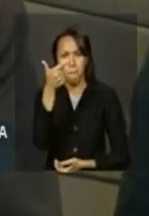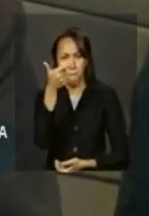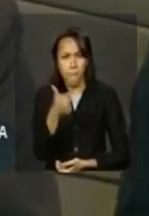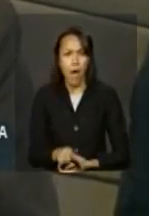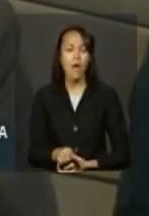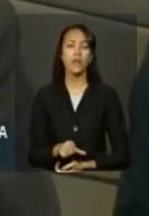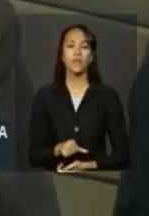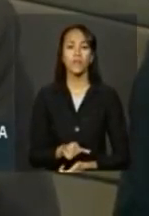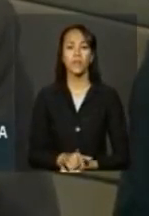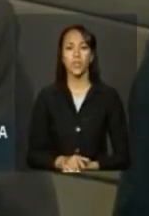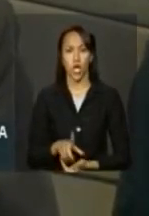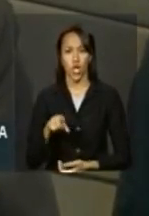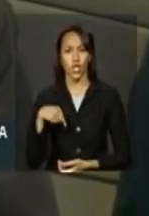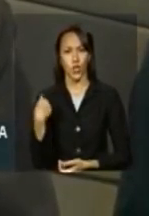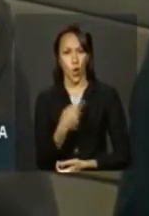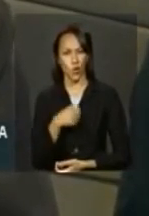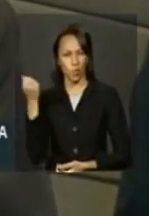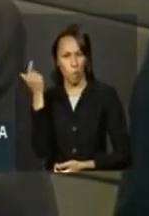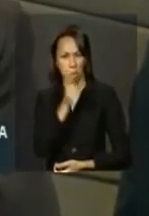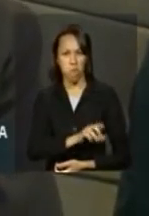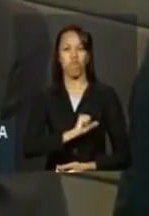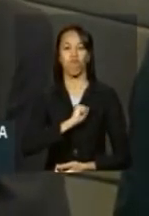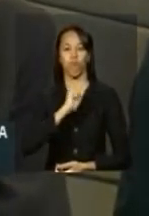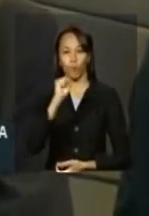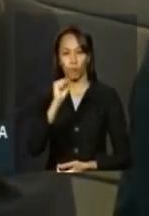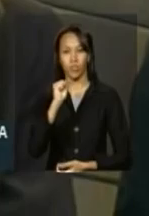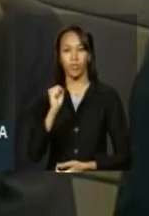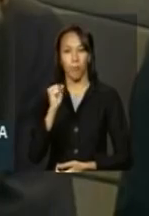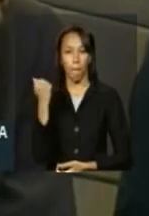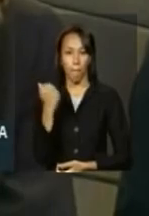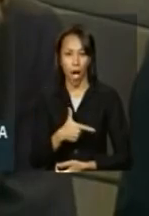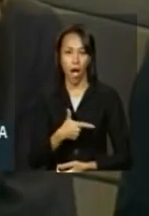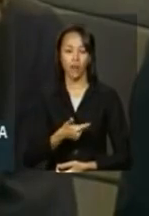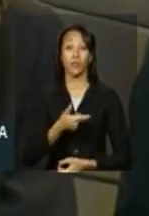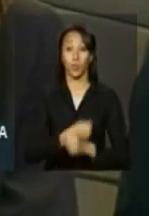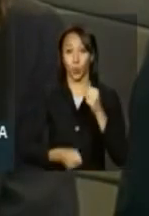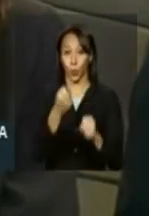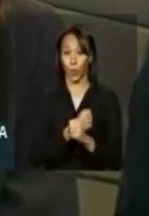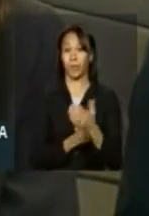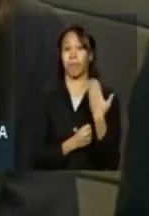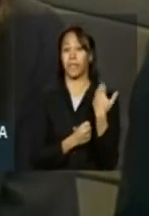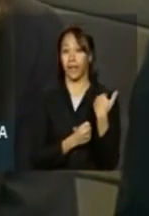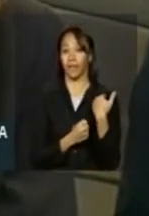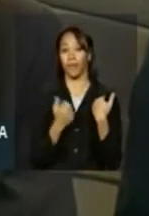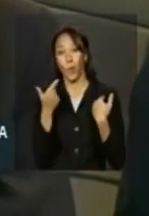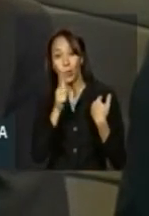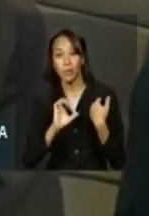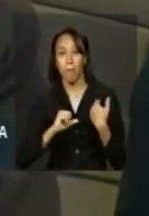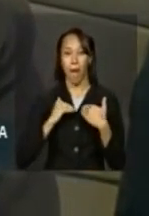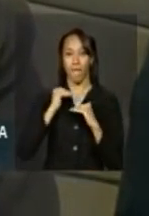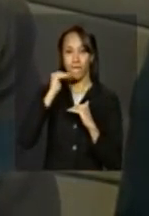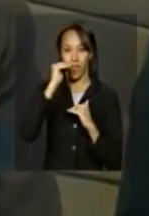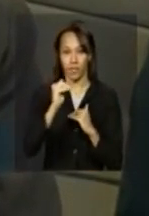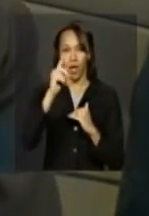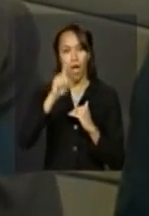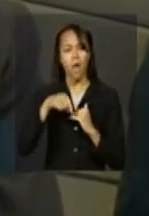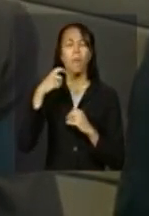vez, nós batemos o recorde anterior. Esse é o nosso objetivo, é uma preocupação do